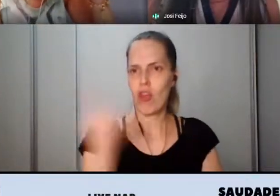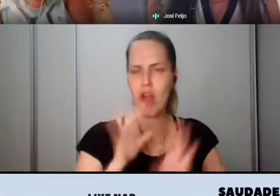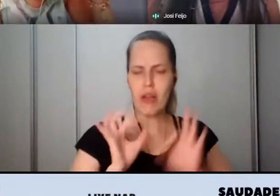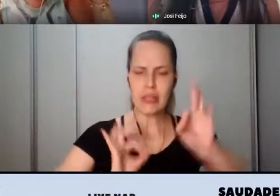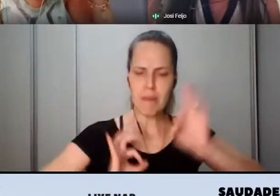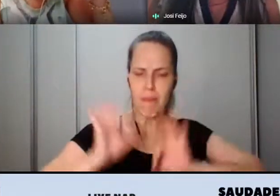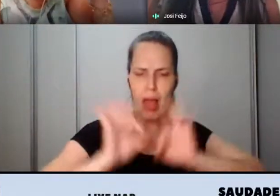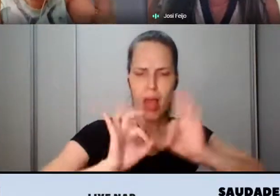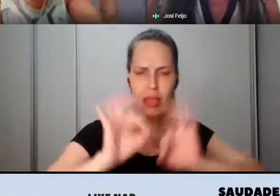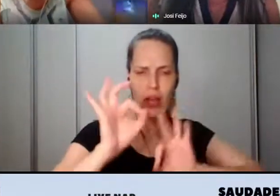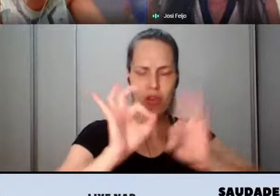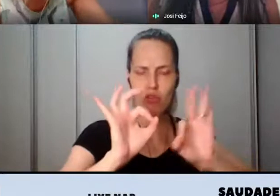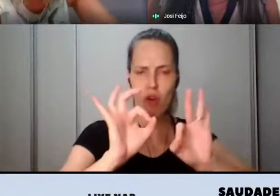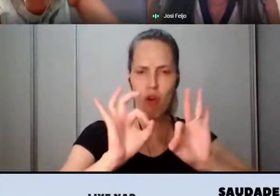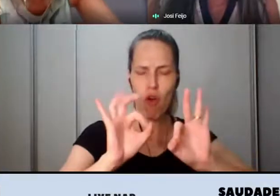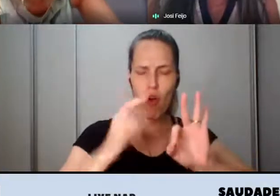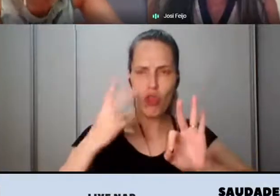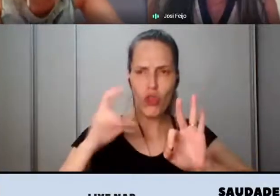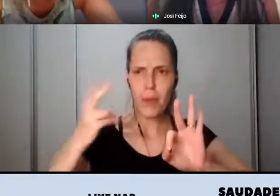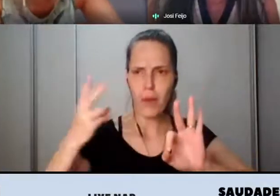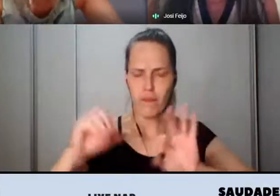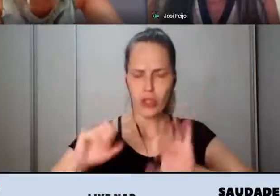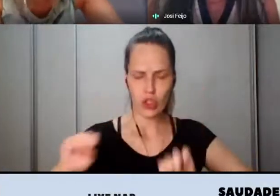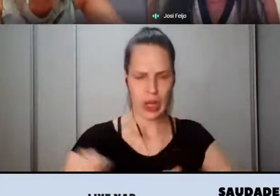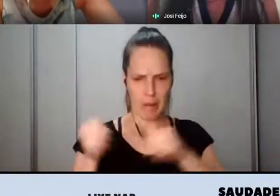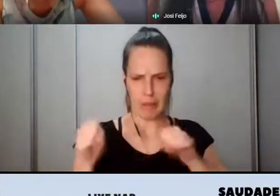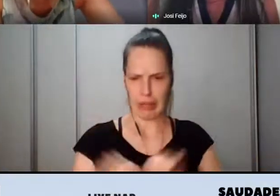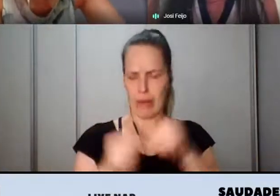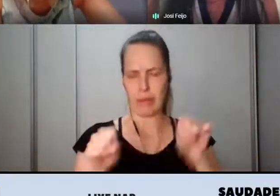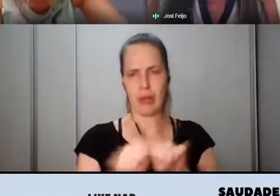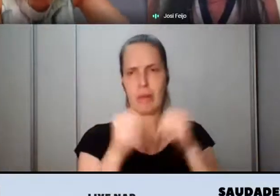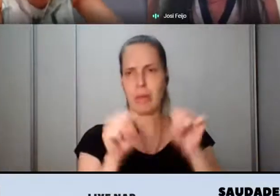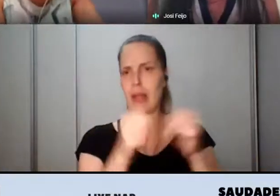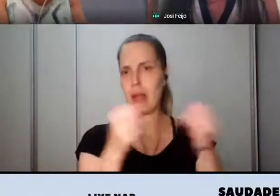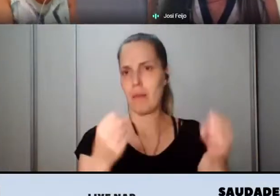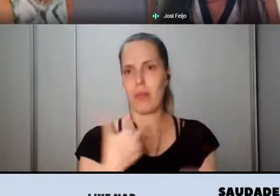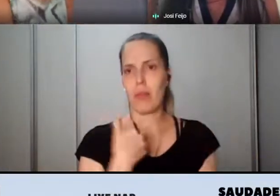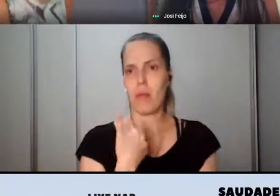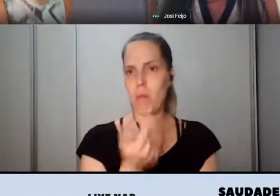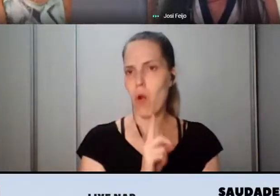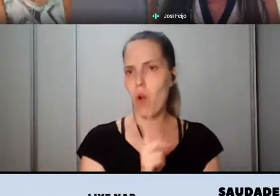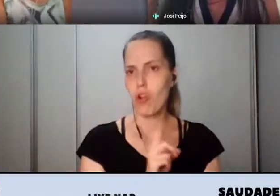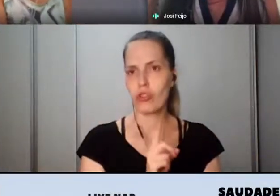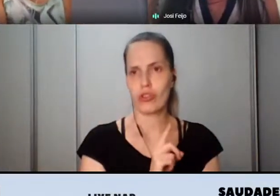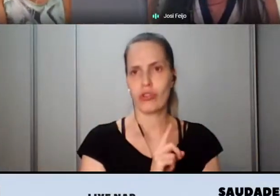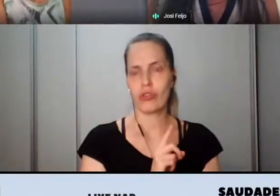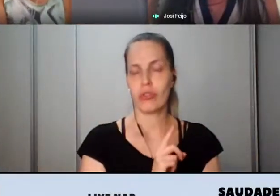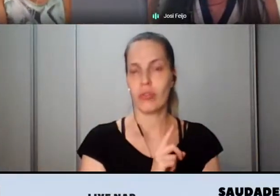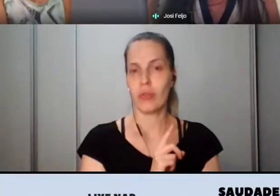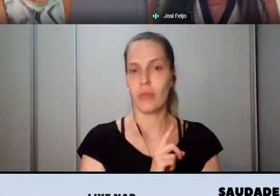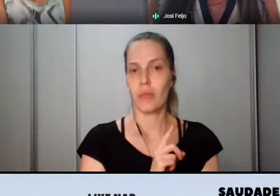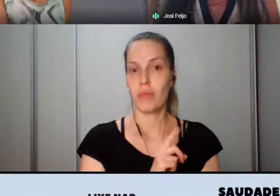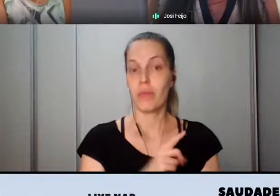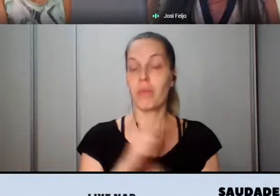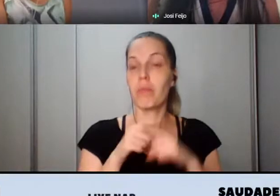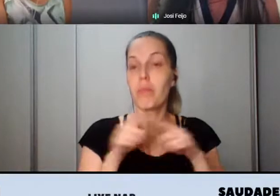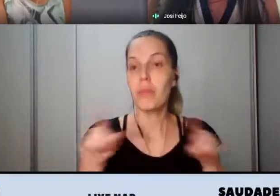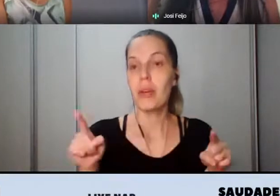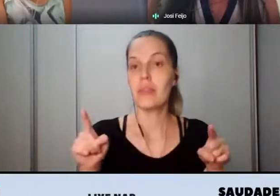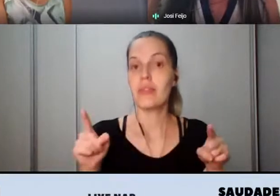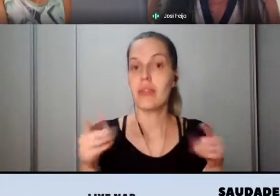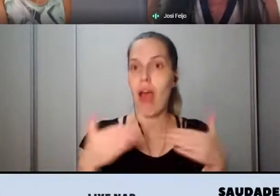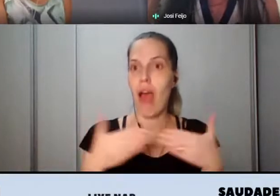que nós planejamos não puderam mesmo ser concretizadas, mas isso abre espaço também